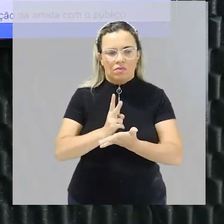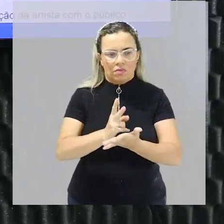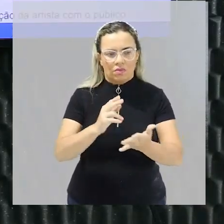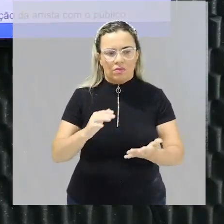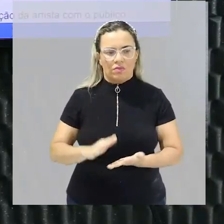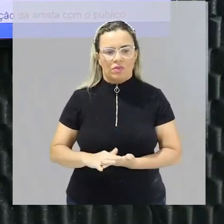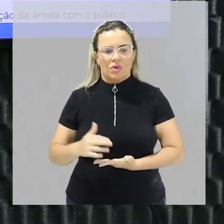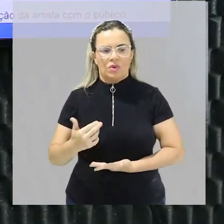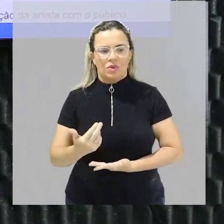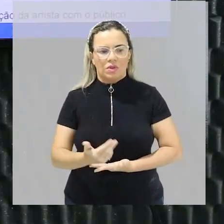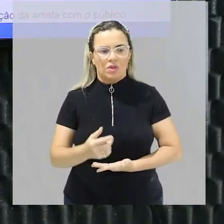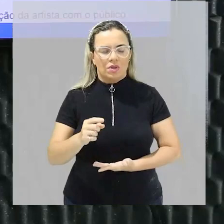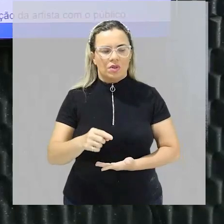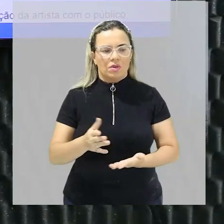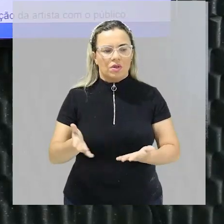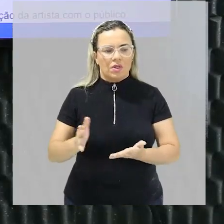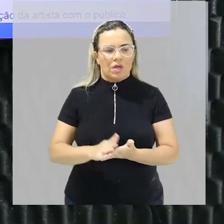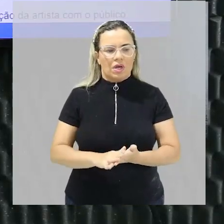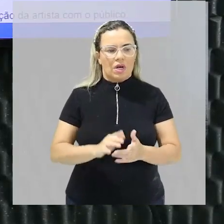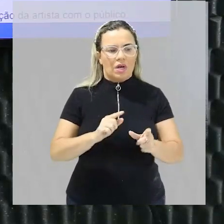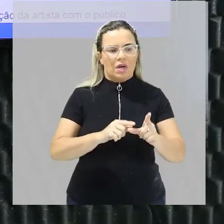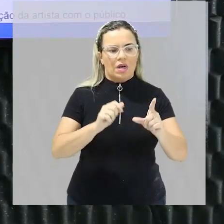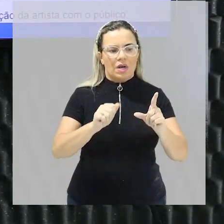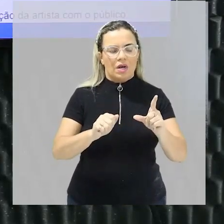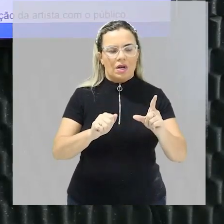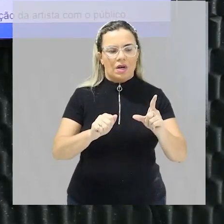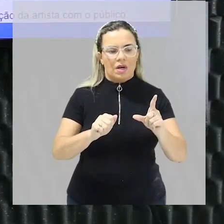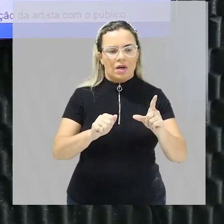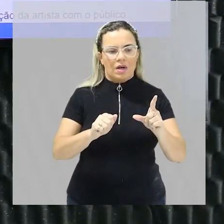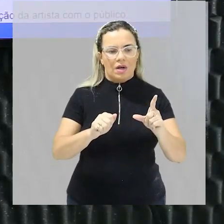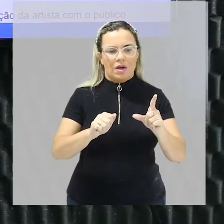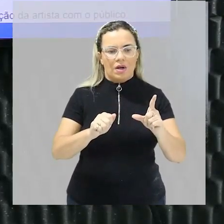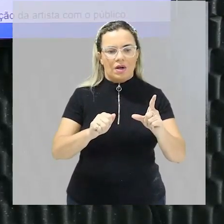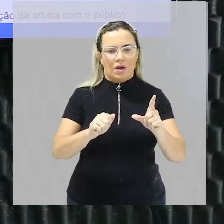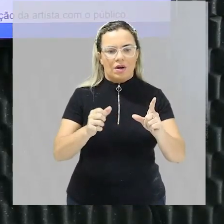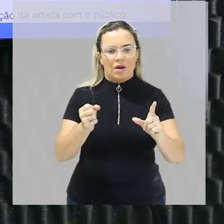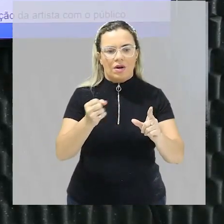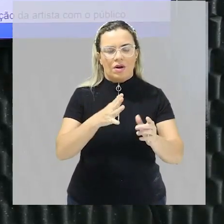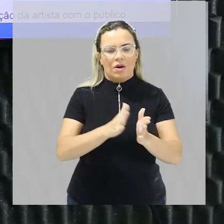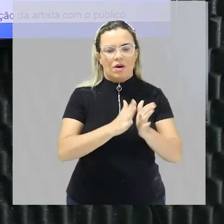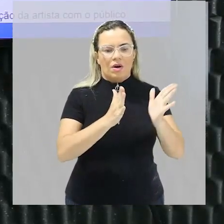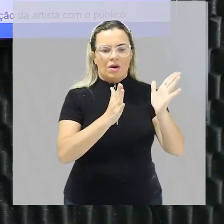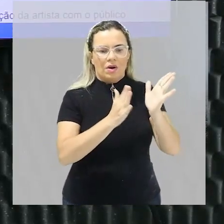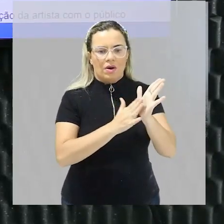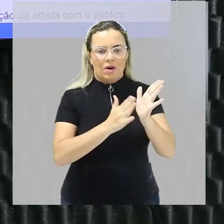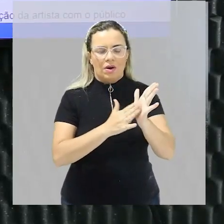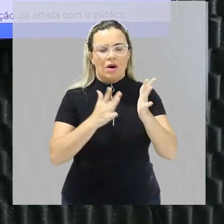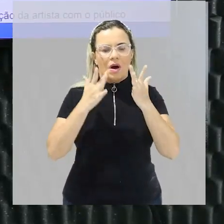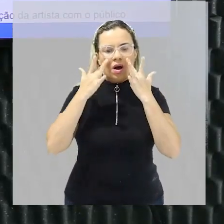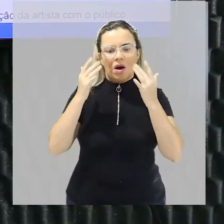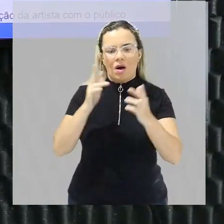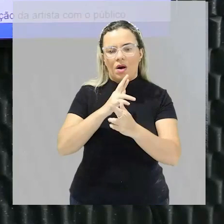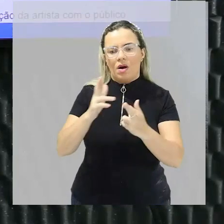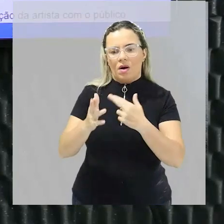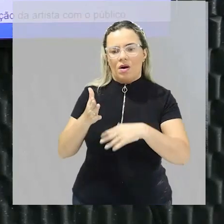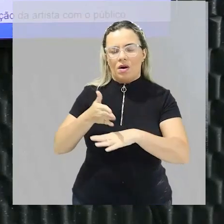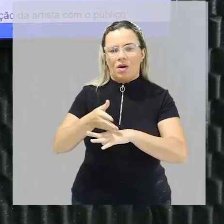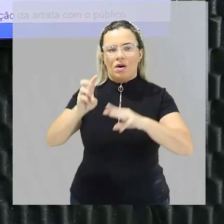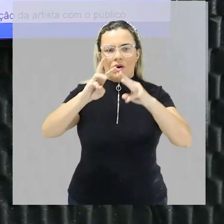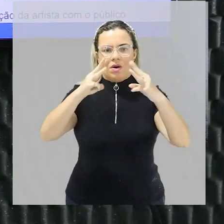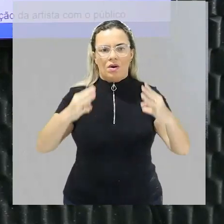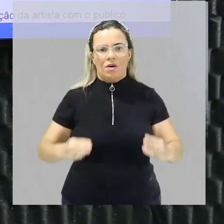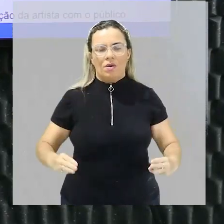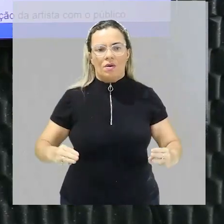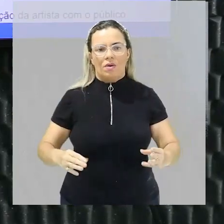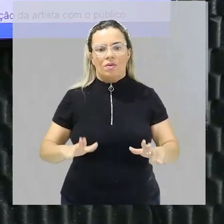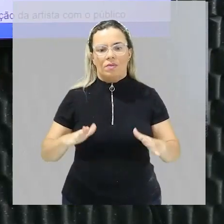nós temos a letra A e a letra B. Vamos lá. Inovação de uma proposta de arte relacional, que adentra um museu. Adentrar ao